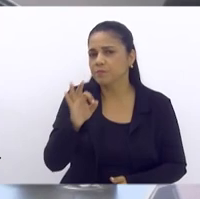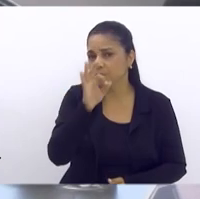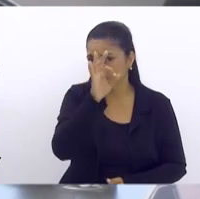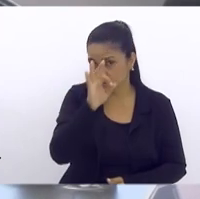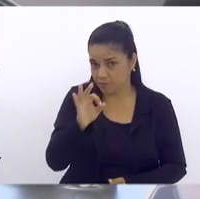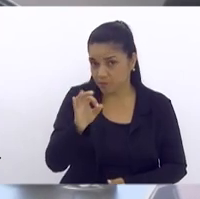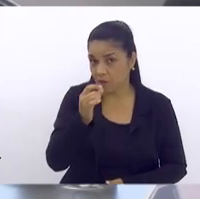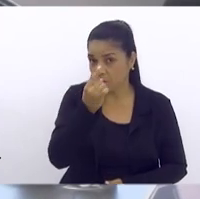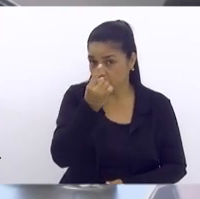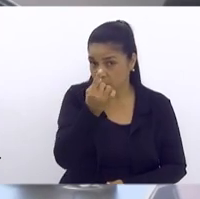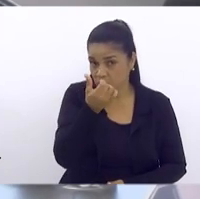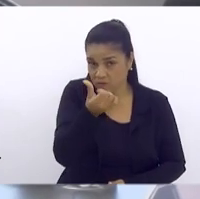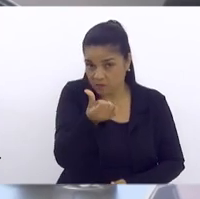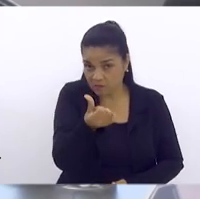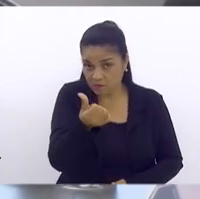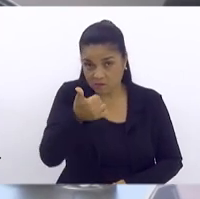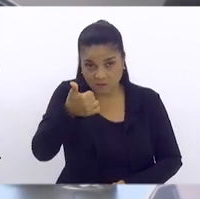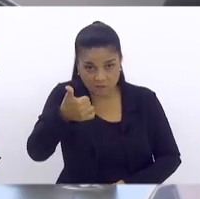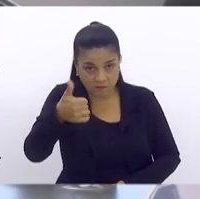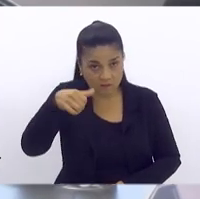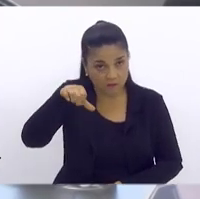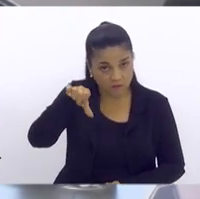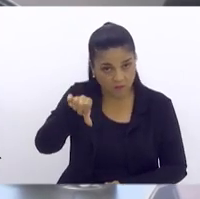tem, de fato,